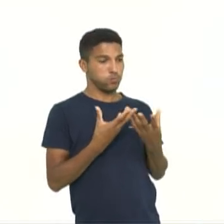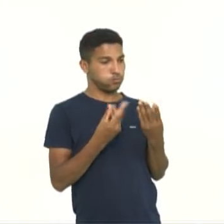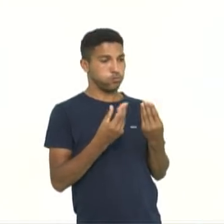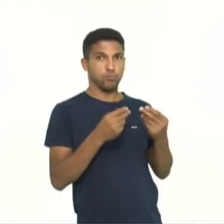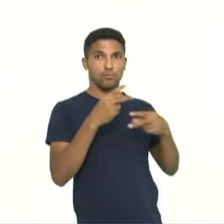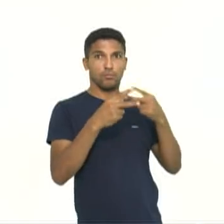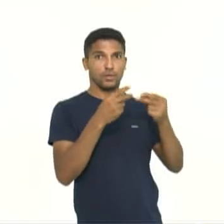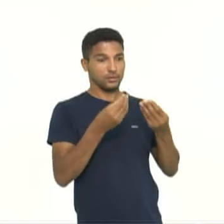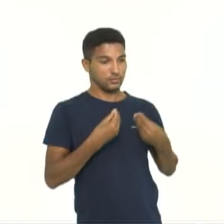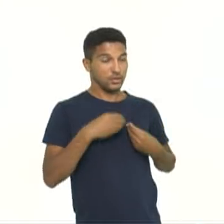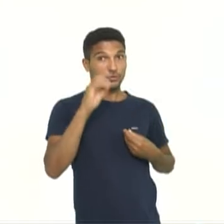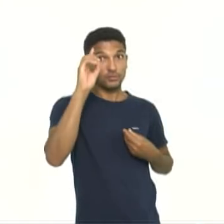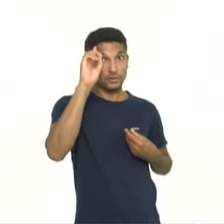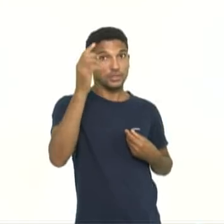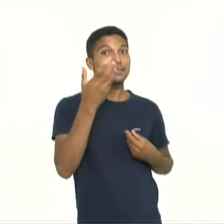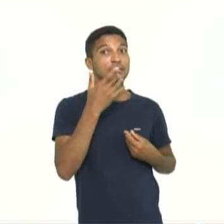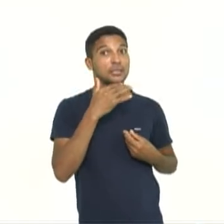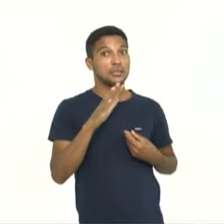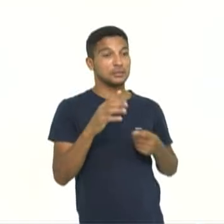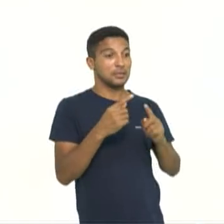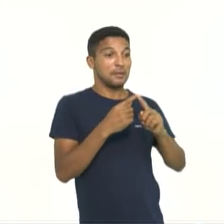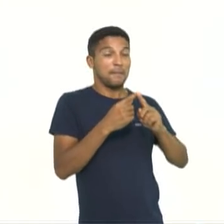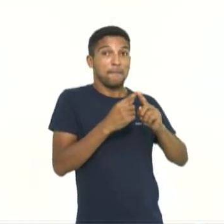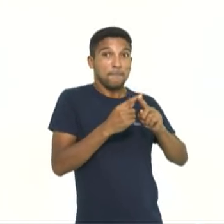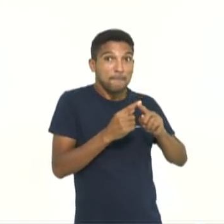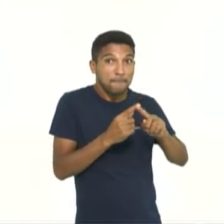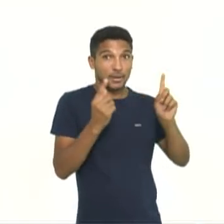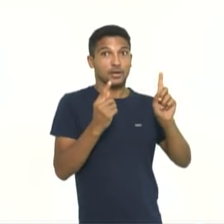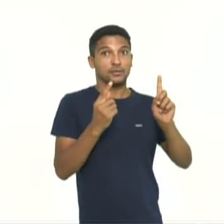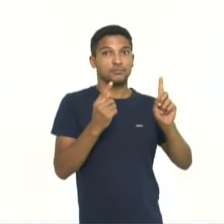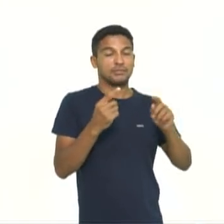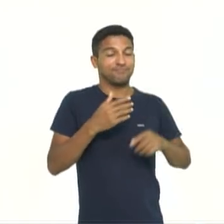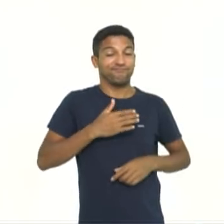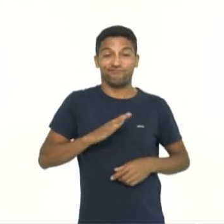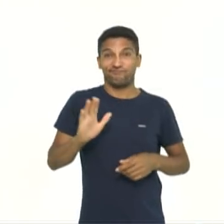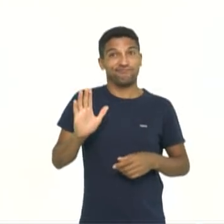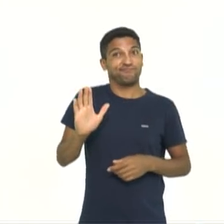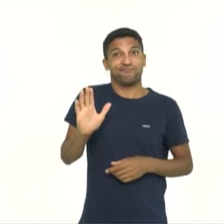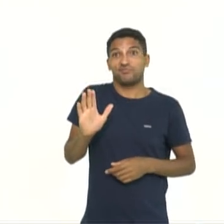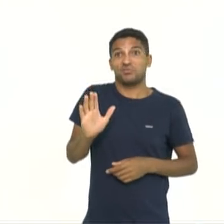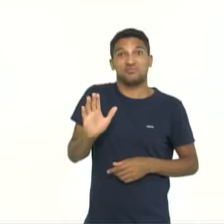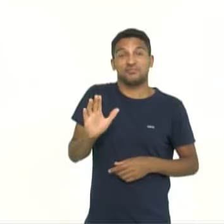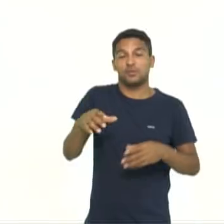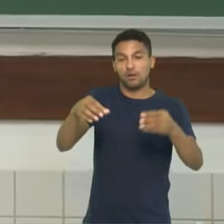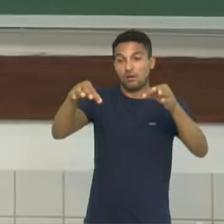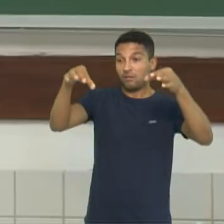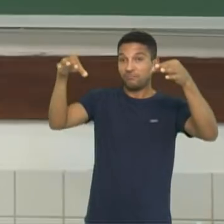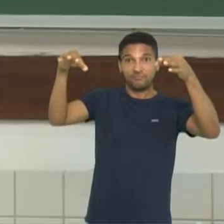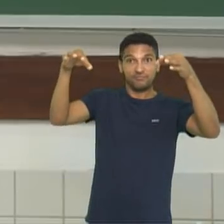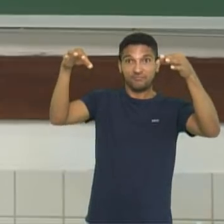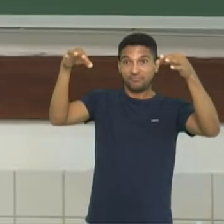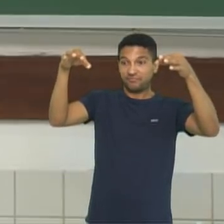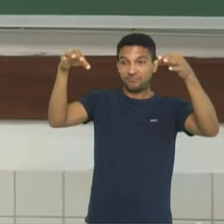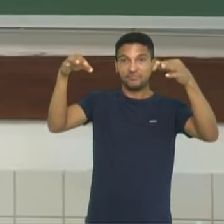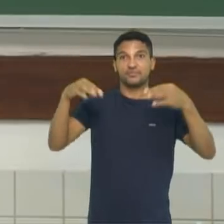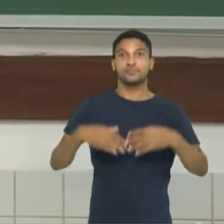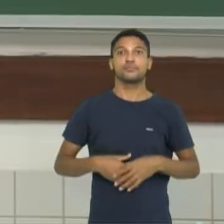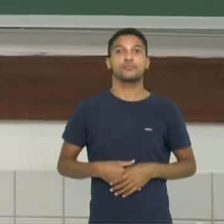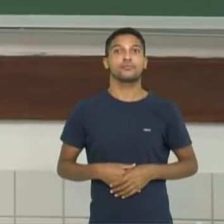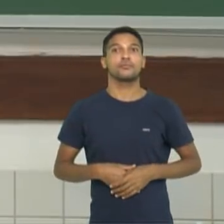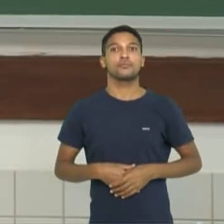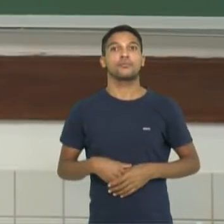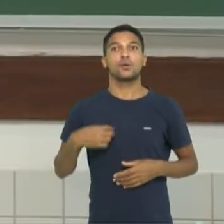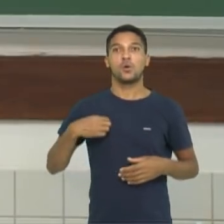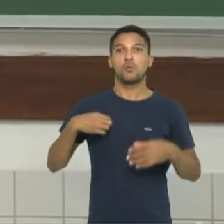substituir a conjunção mas sem alterar o sentido? Alternativa A, logo, B, porque